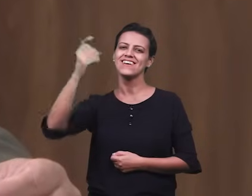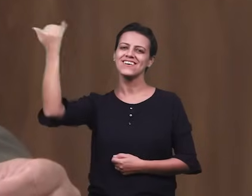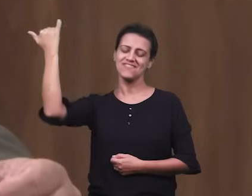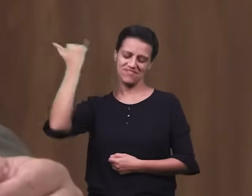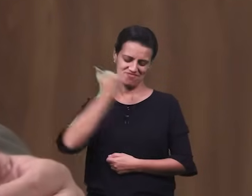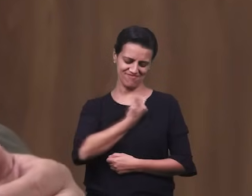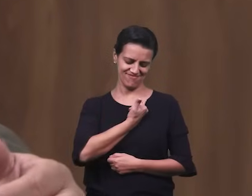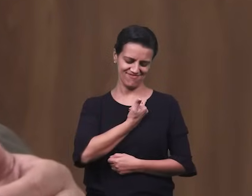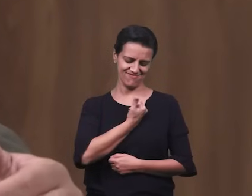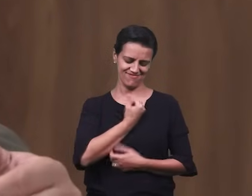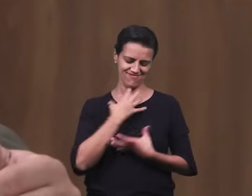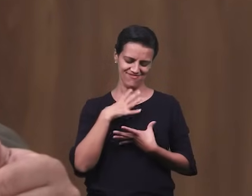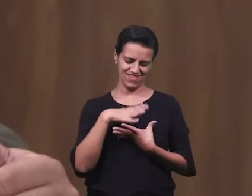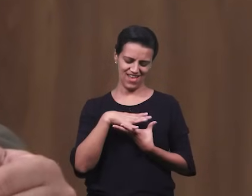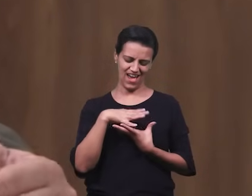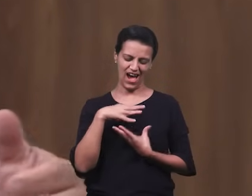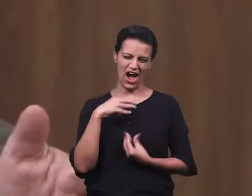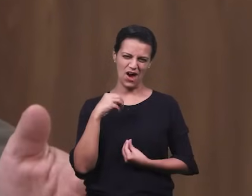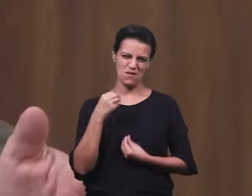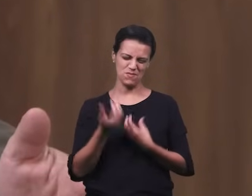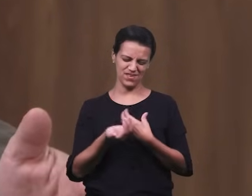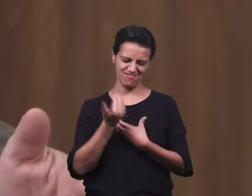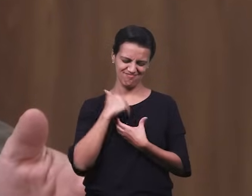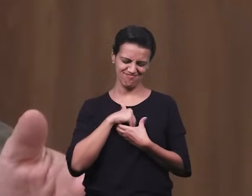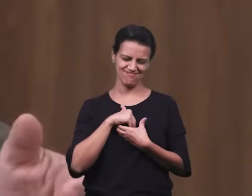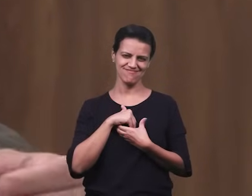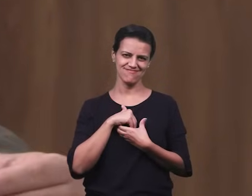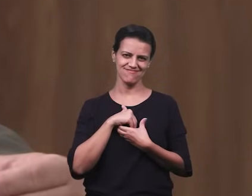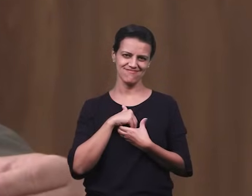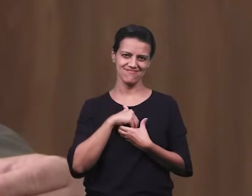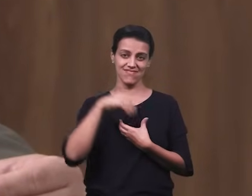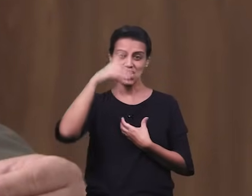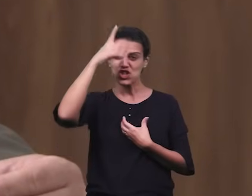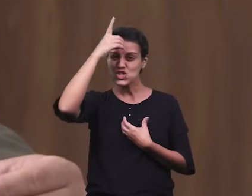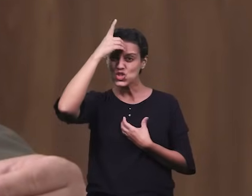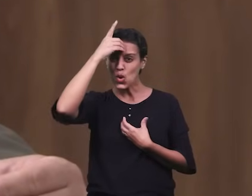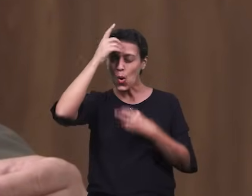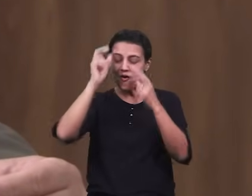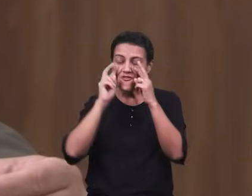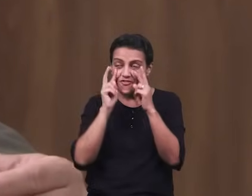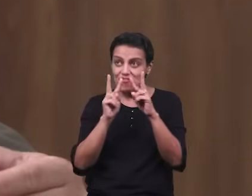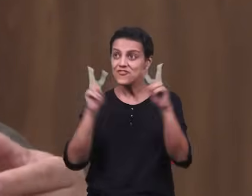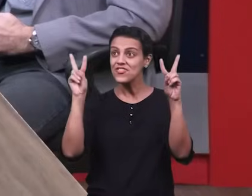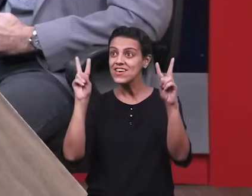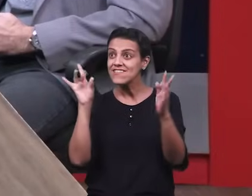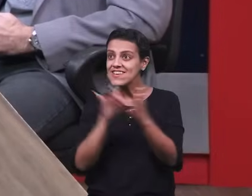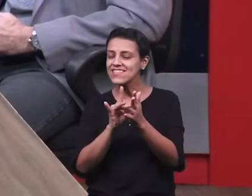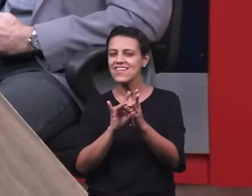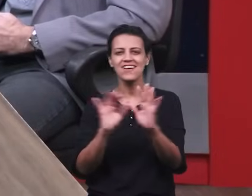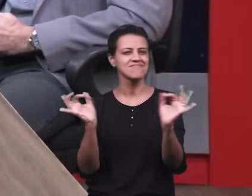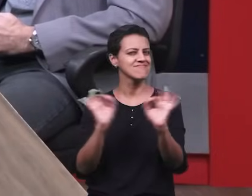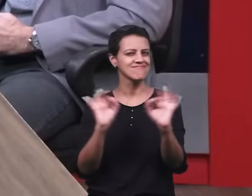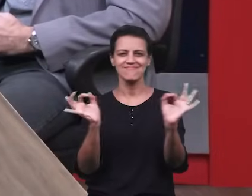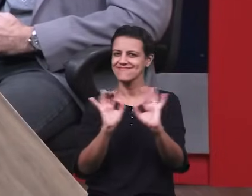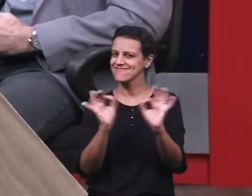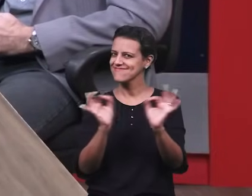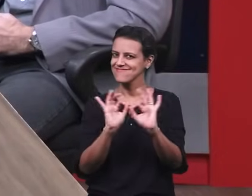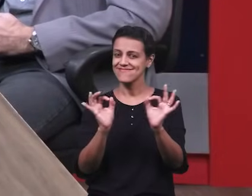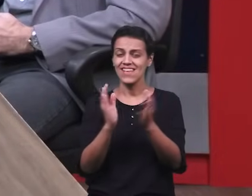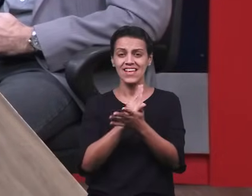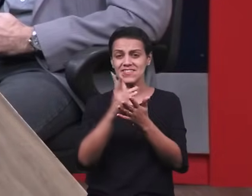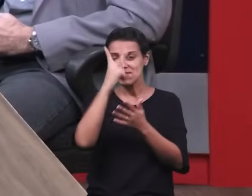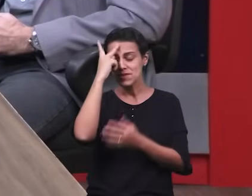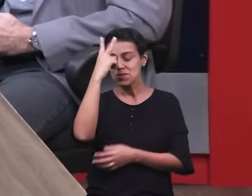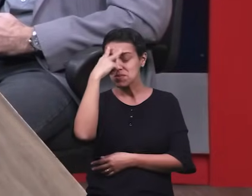alma. Os dons espirituais, por exemplo, não precisam dessa comutação. Então você vai ver pessoas que têm uma